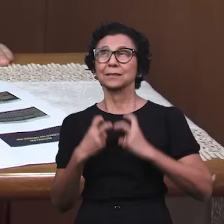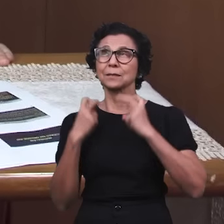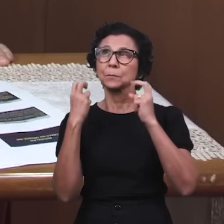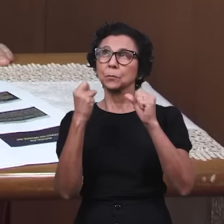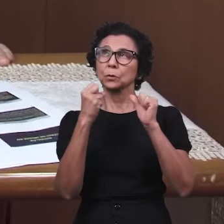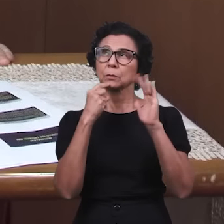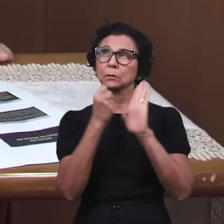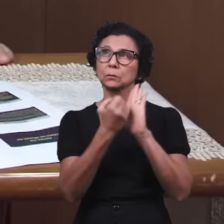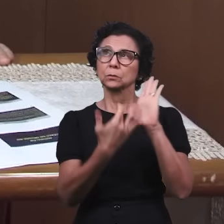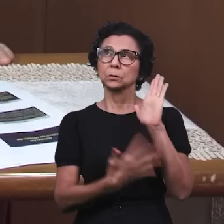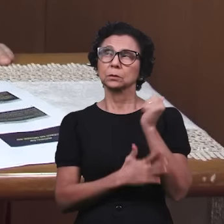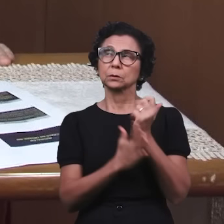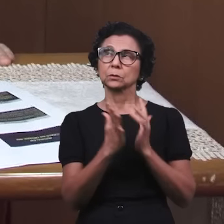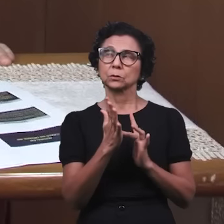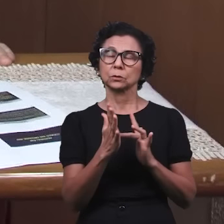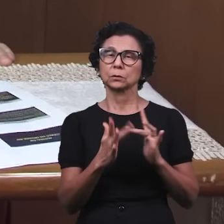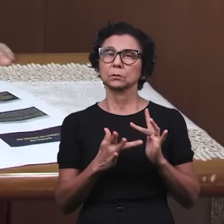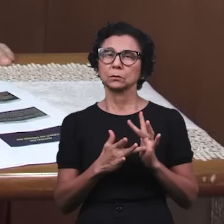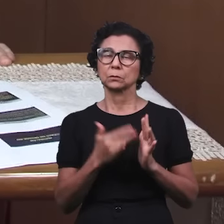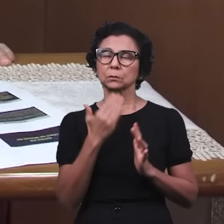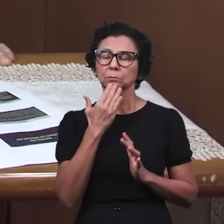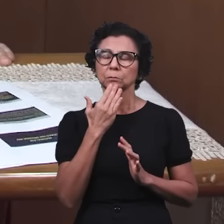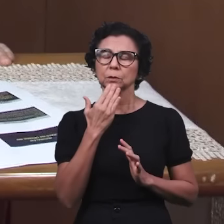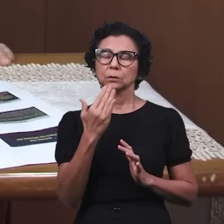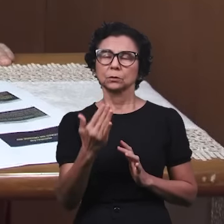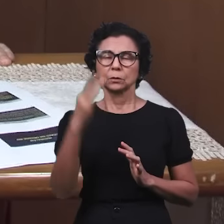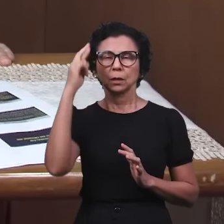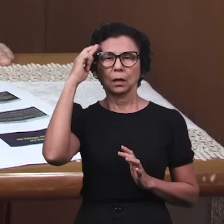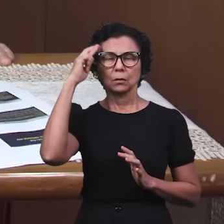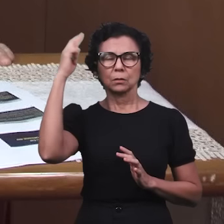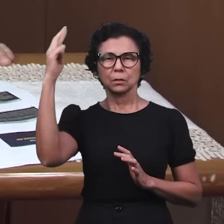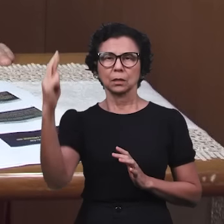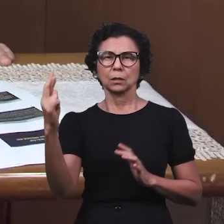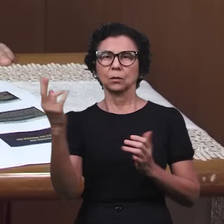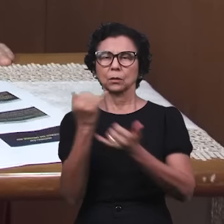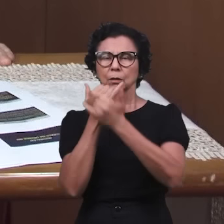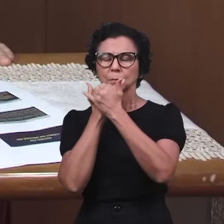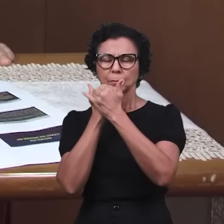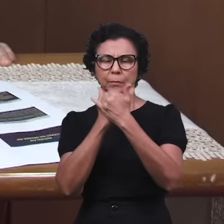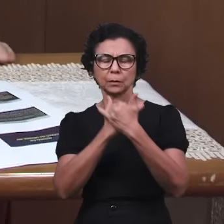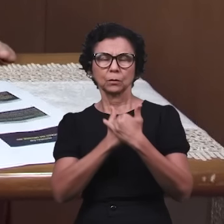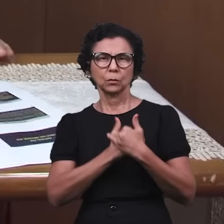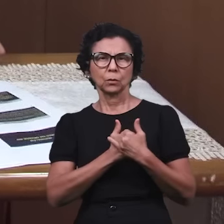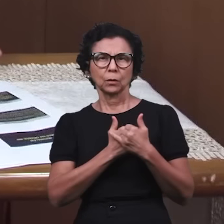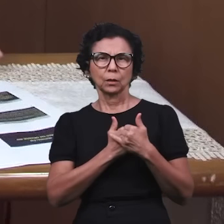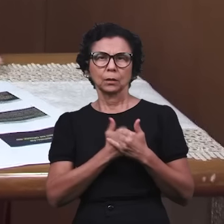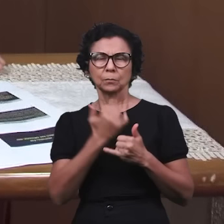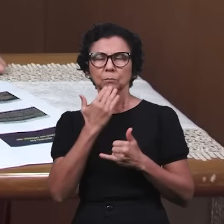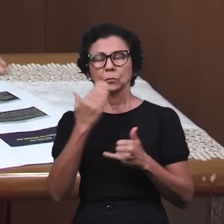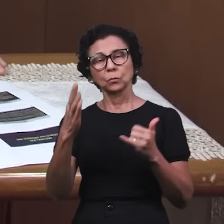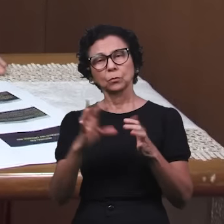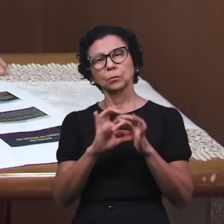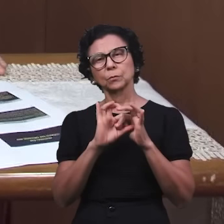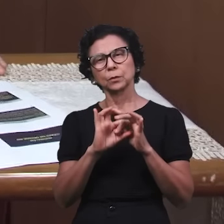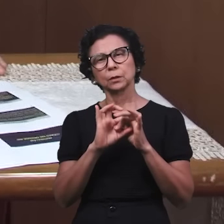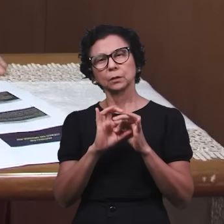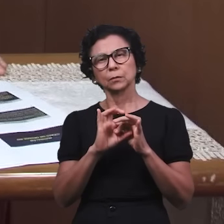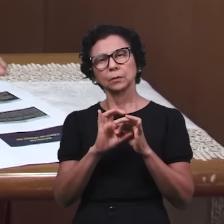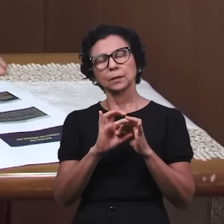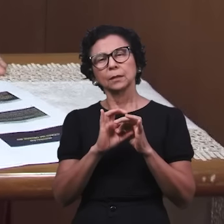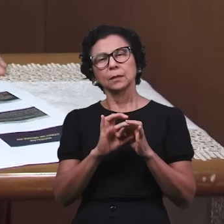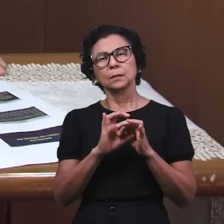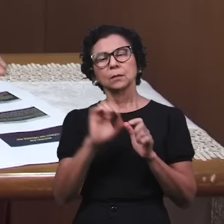poder do sangue do Senhor Jesus, pedindo a bênção do perdão e da comunhão contigo.